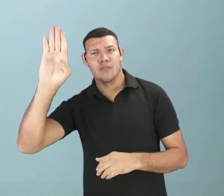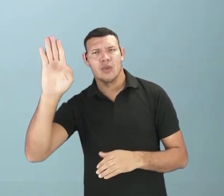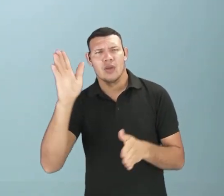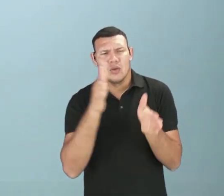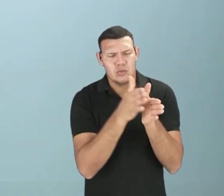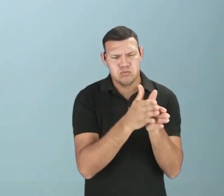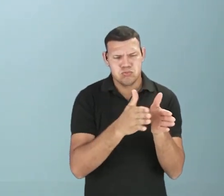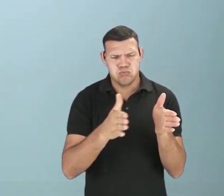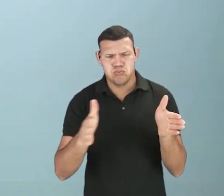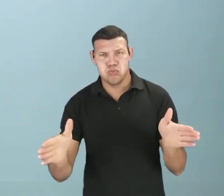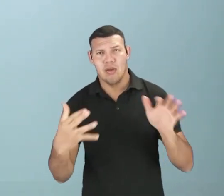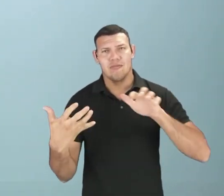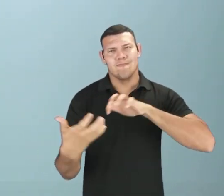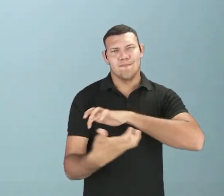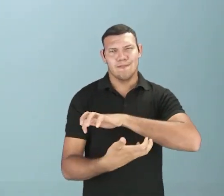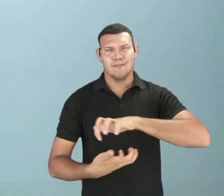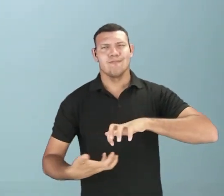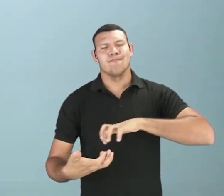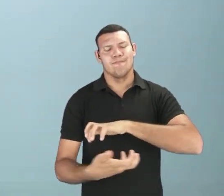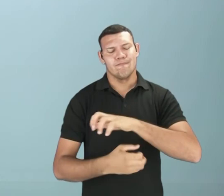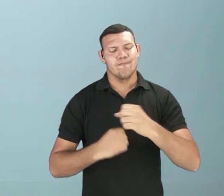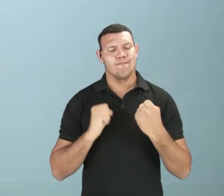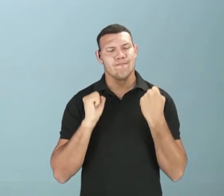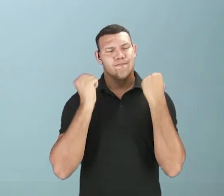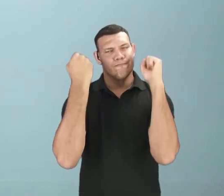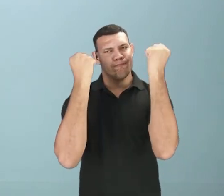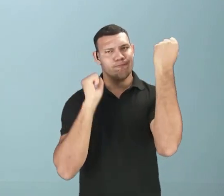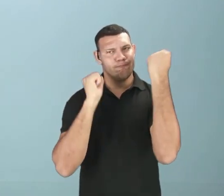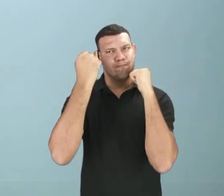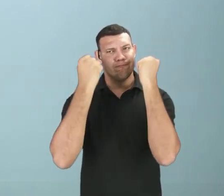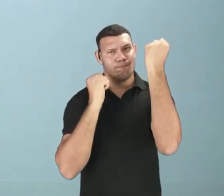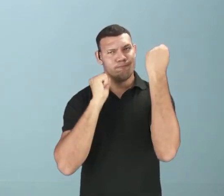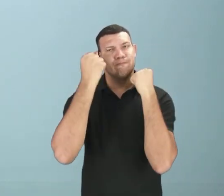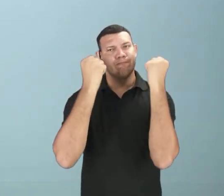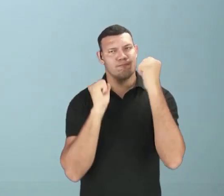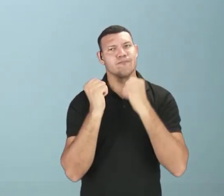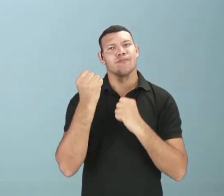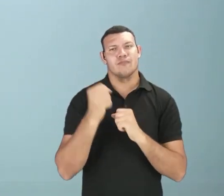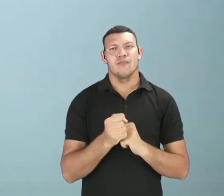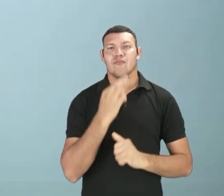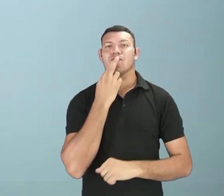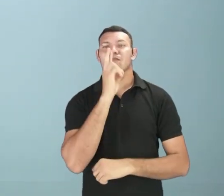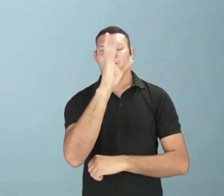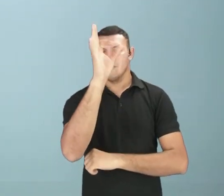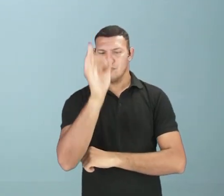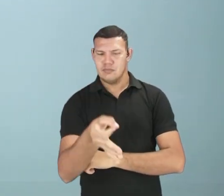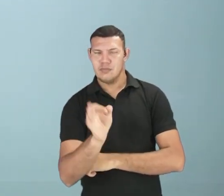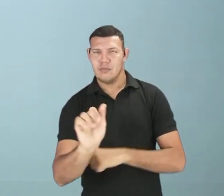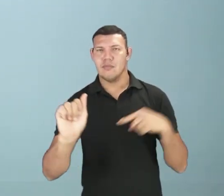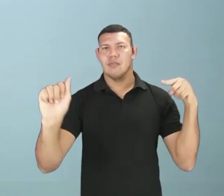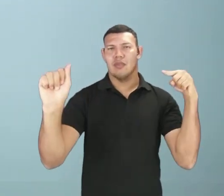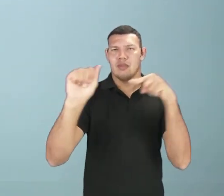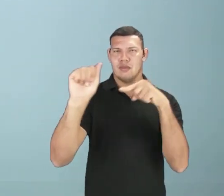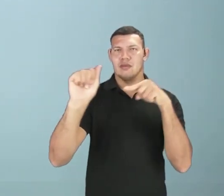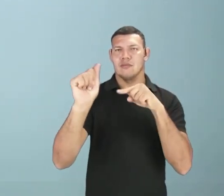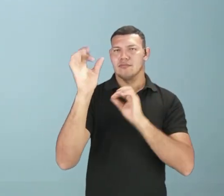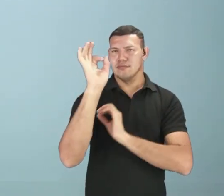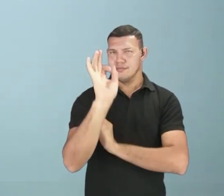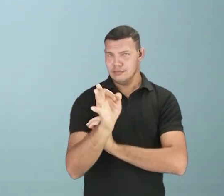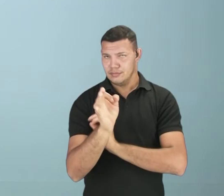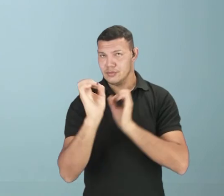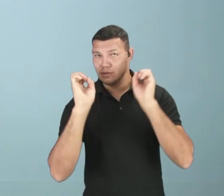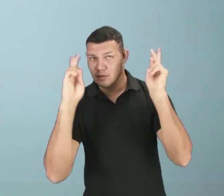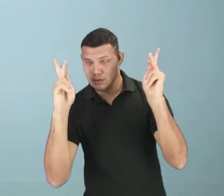período da Revolução Industrial, né? Então, essa é a resolução correta da alternativa. Então, você que marcou a letra A, você